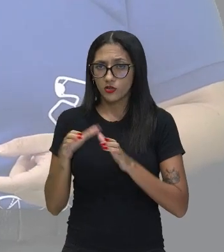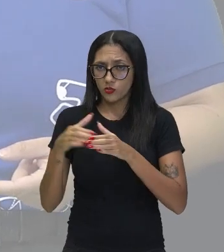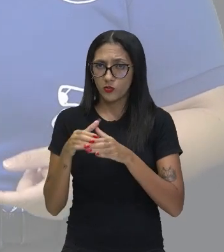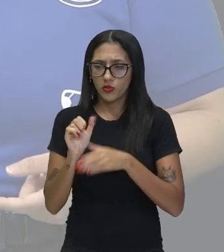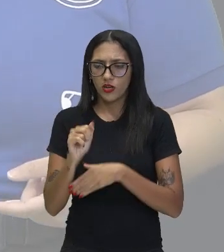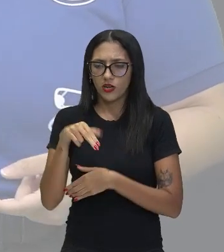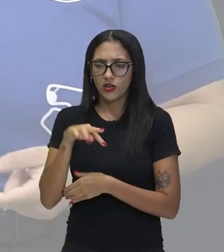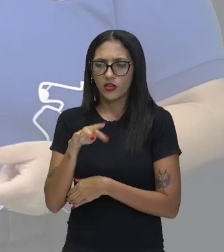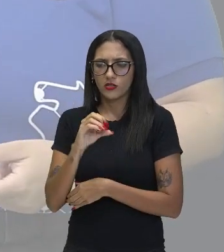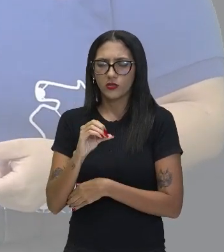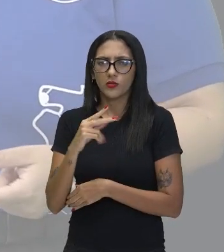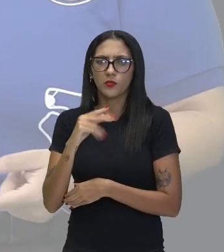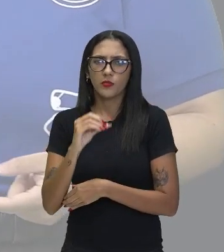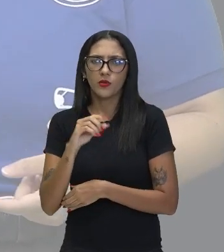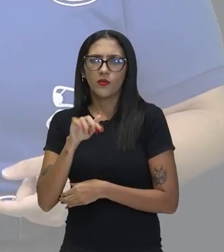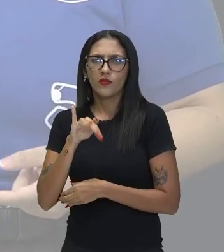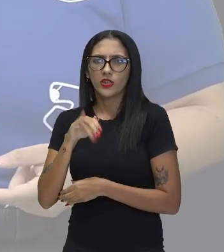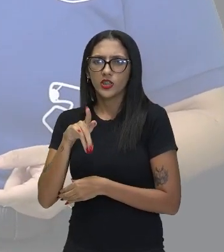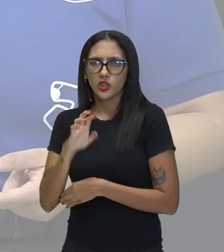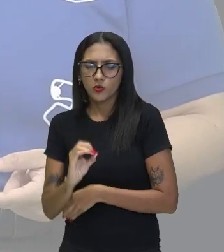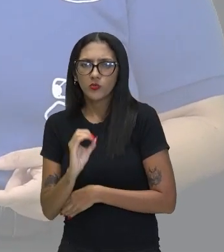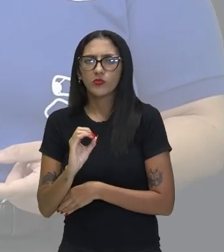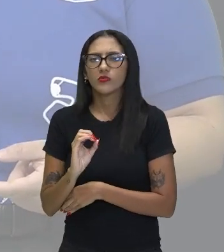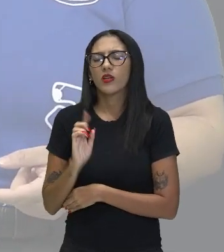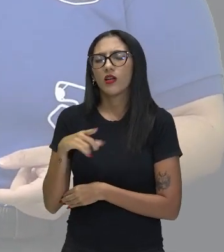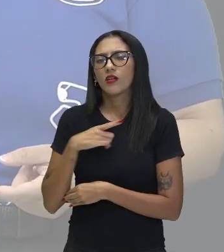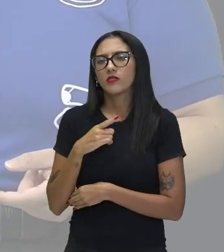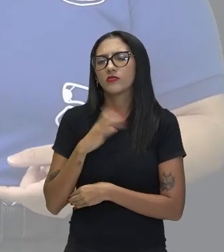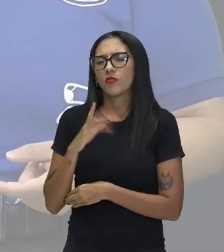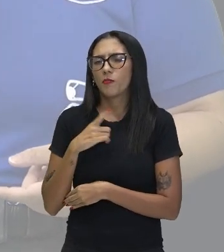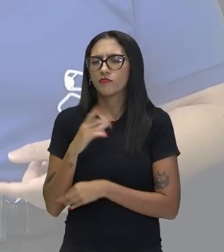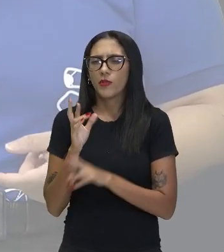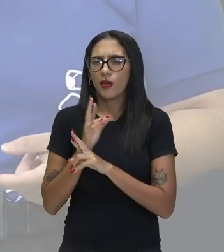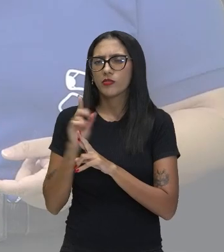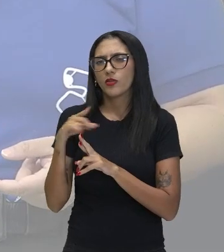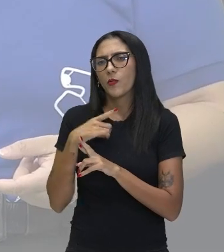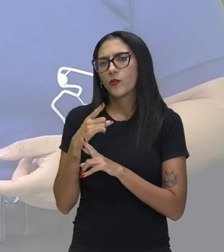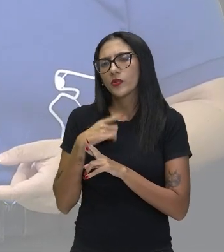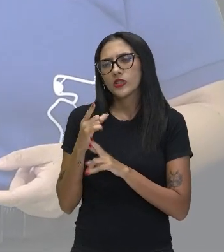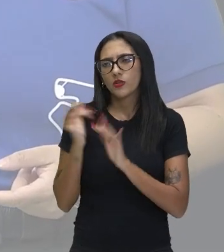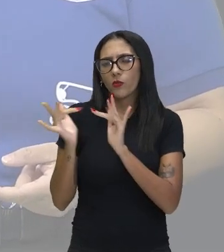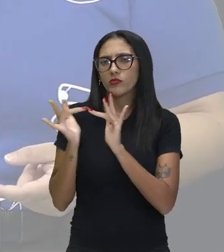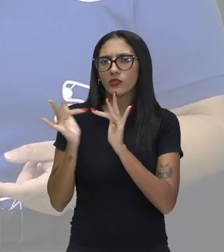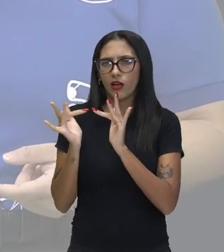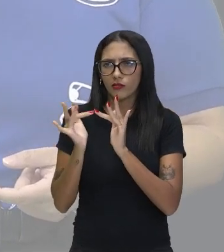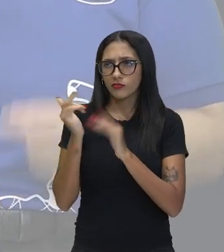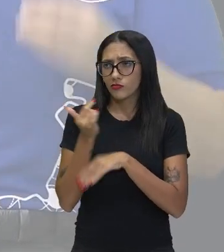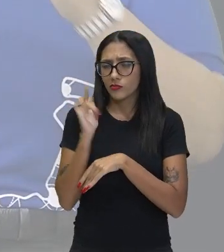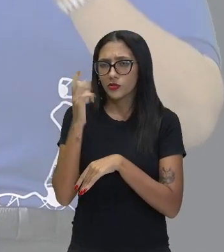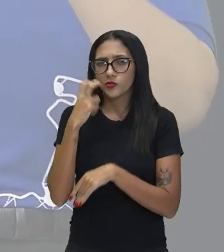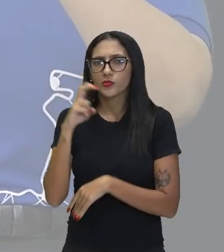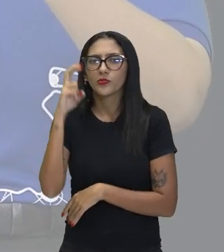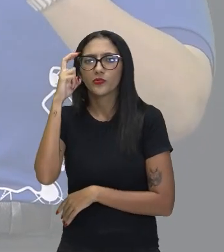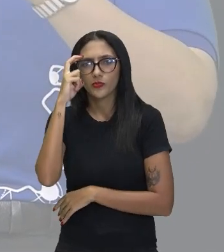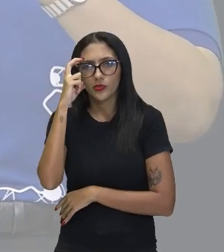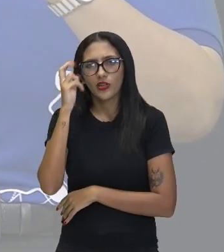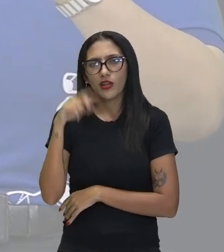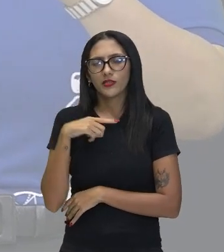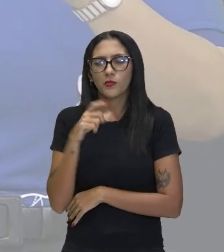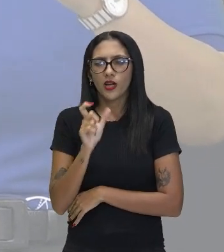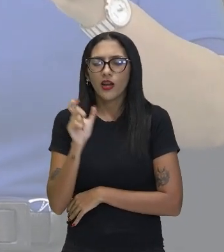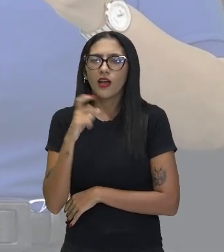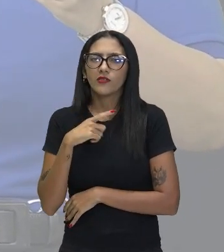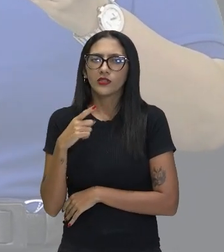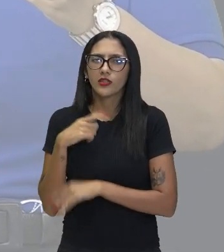já sugere essa questão de canibalismo, né? Porque a antropofagia justamente se